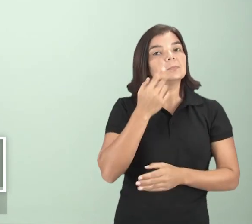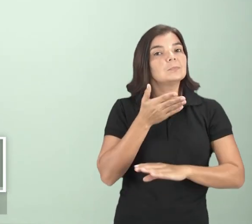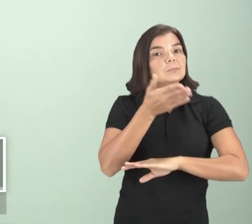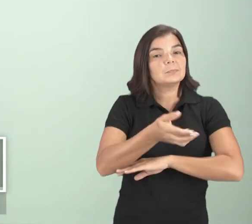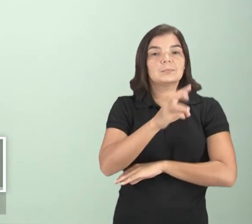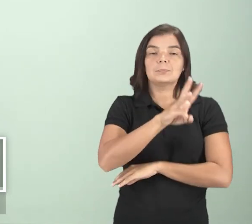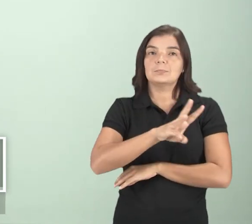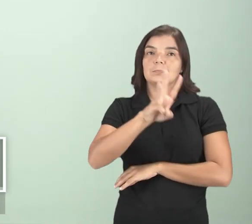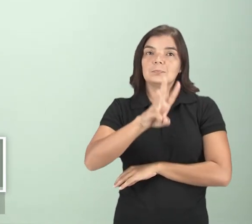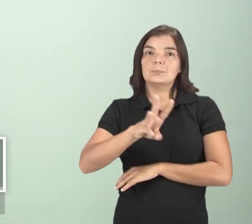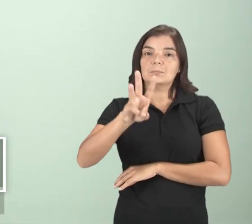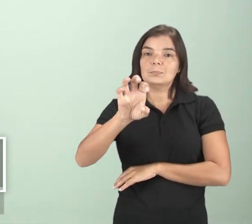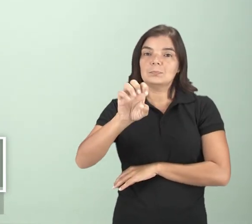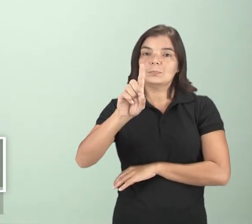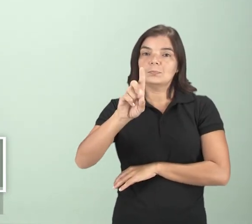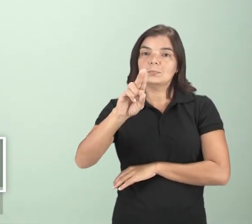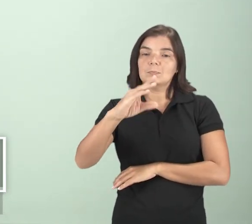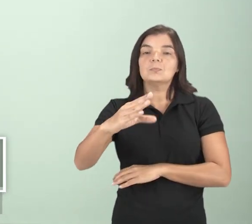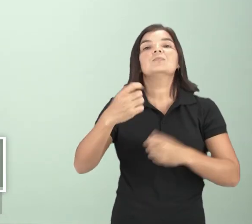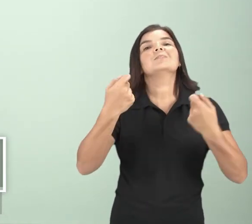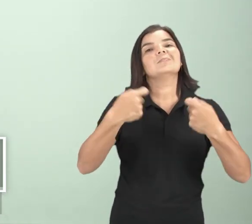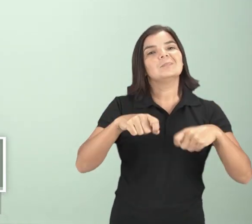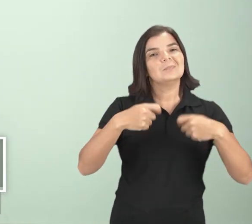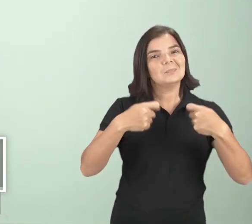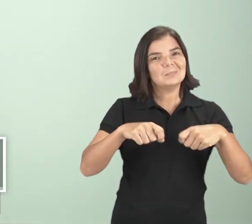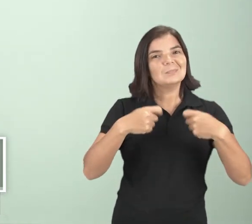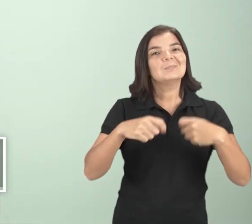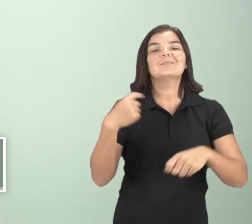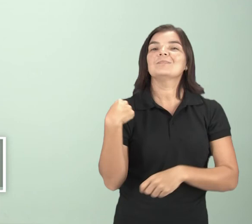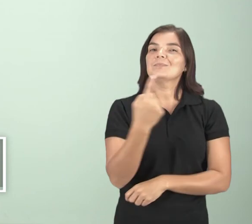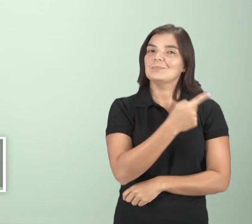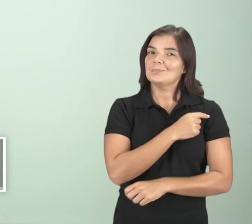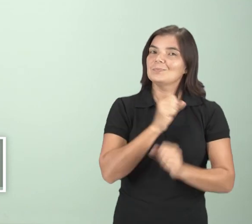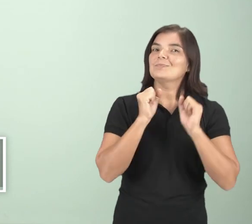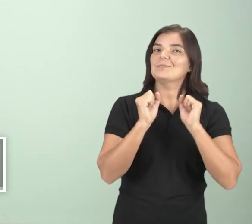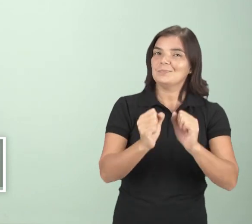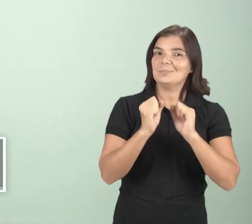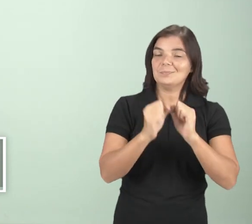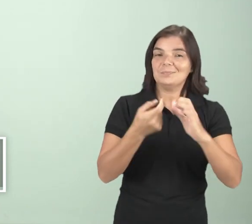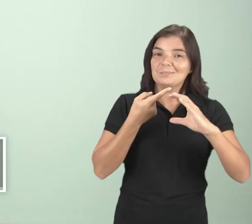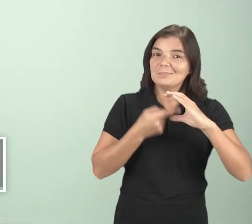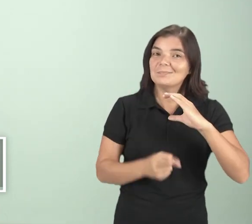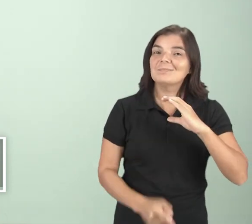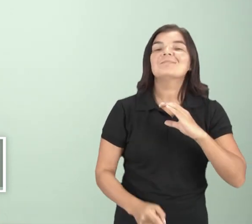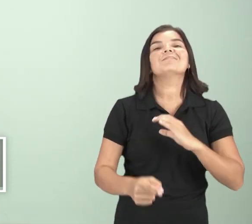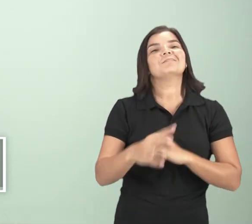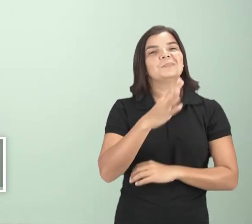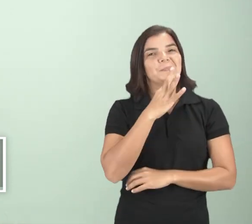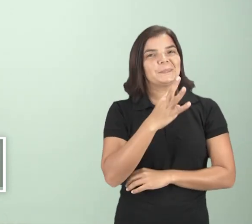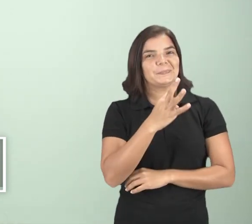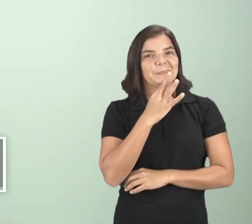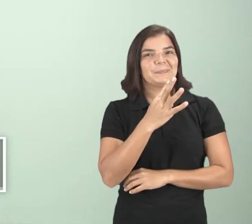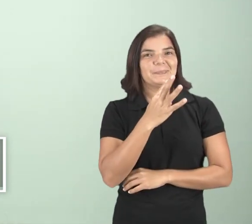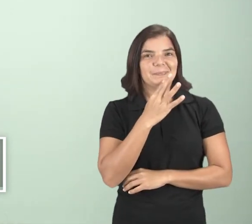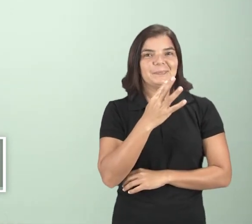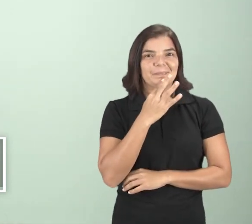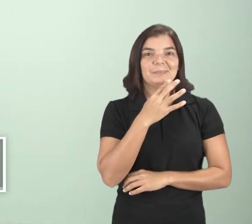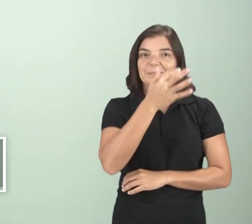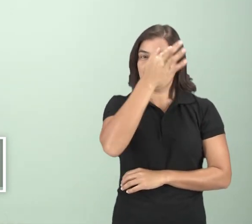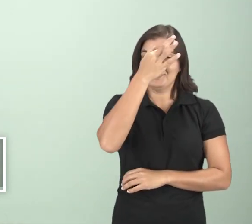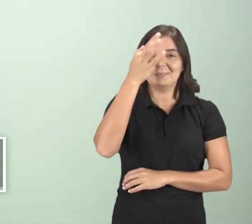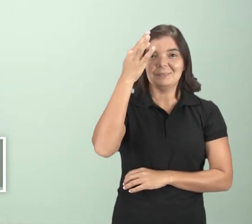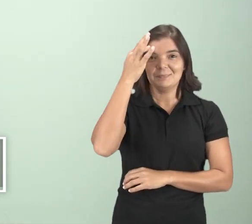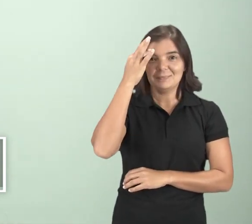a plataforma Eduque, porque é nessa plataforma que nós podemos aprofundar o nosso conhecimento em